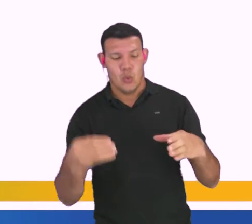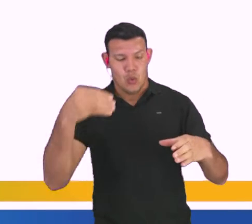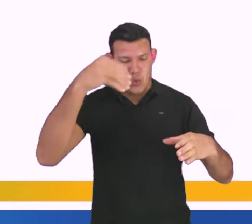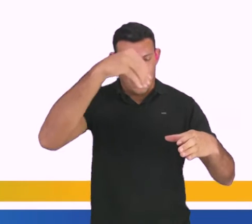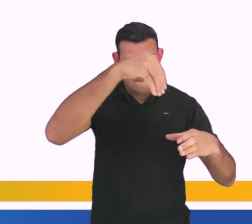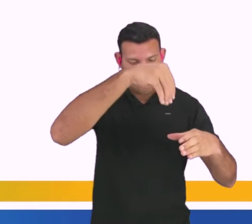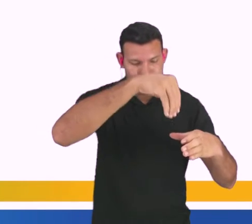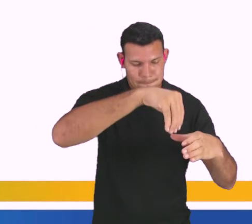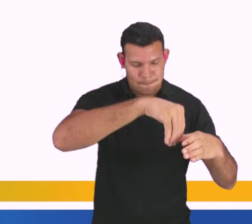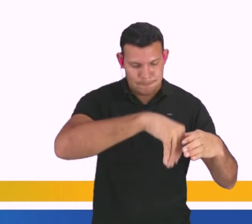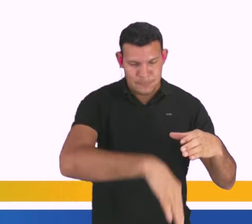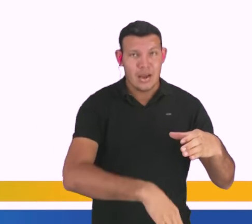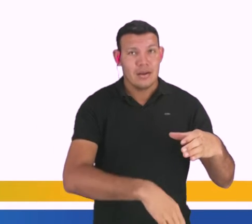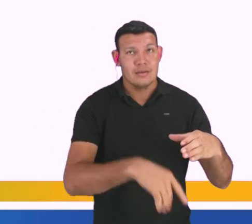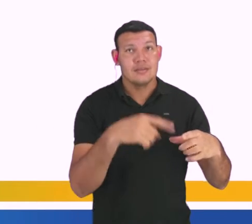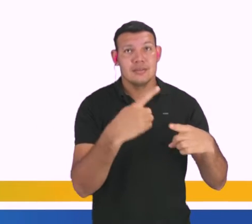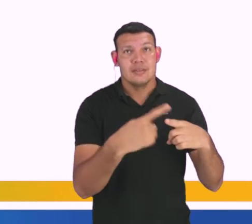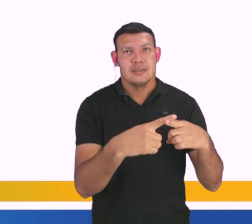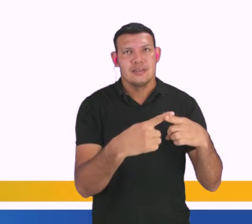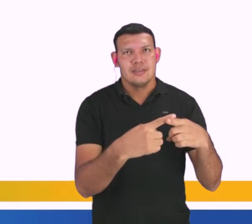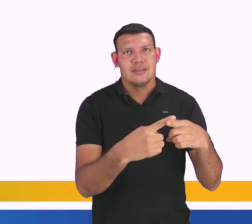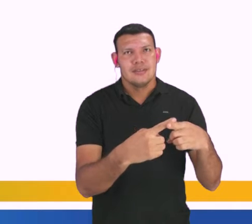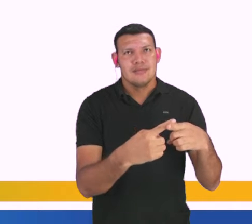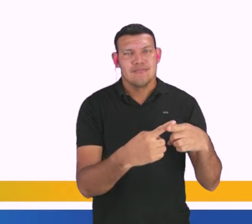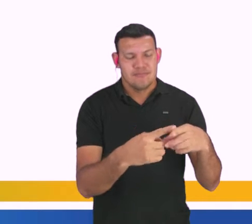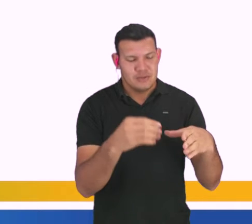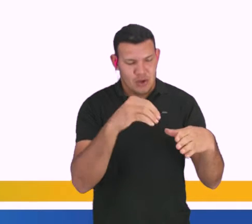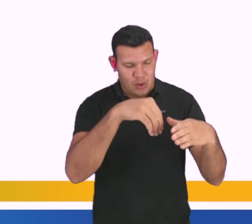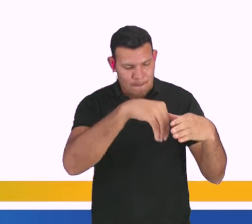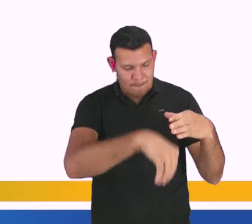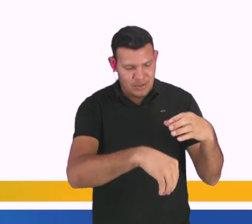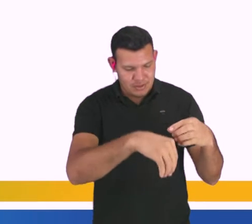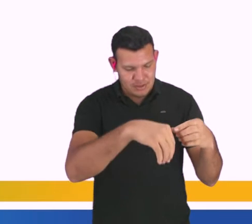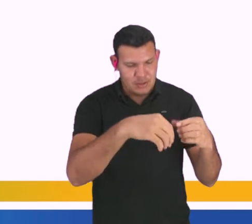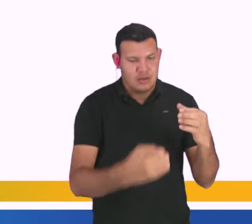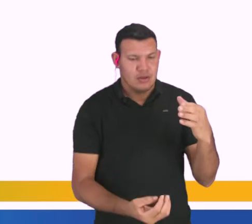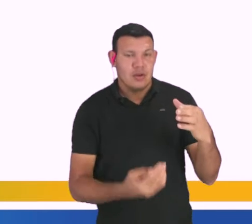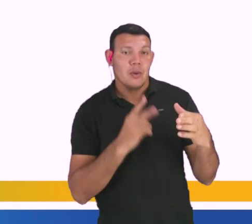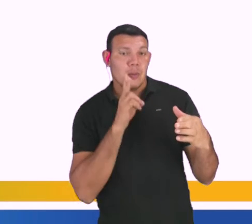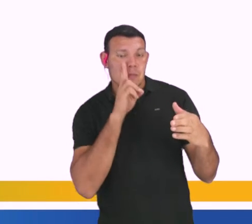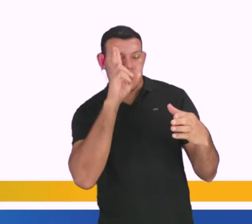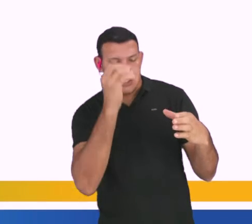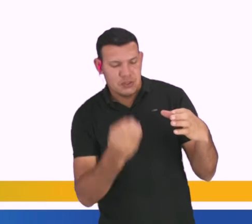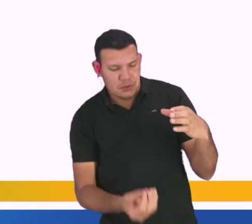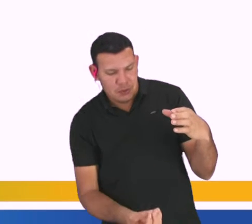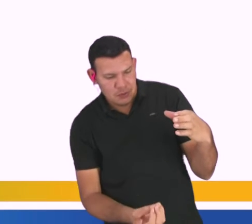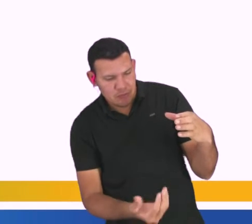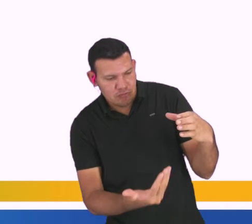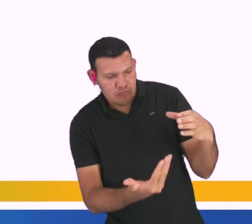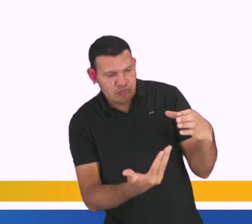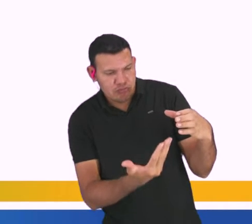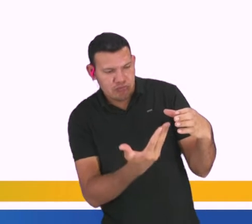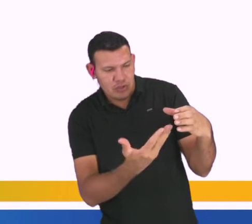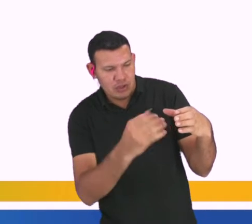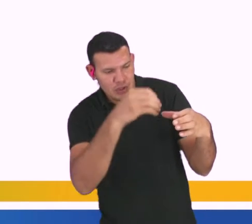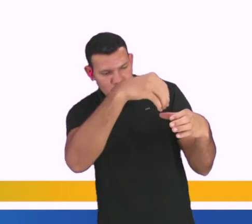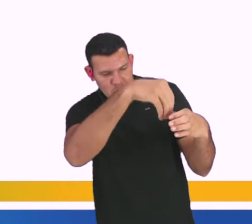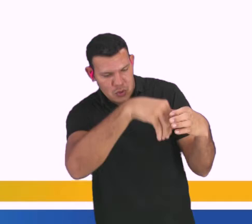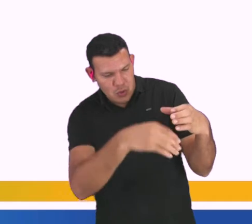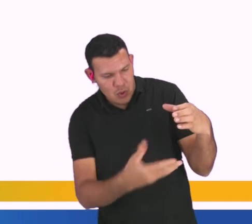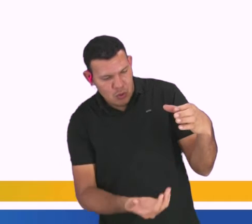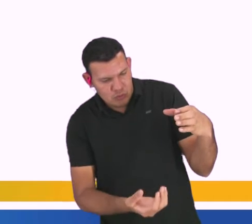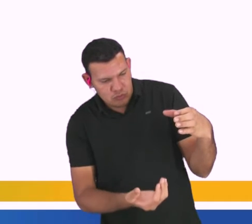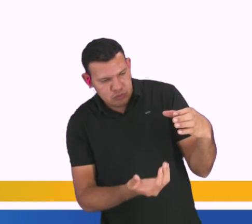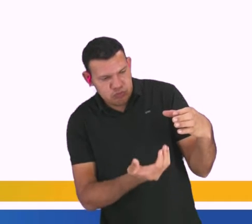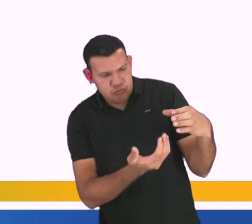acontece? Naturalmente a água quer voltar para a posição onde ela estava antes, ou seja, ela vai exercer força nas paredes desse material ali,